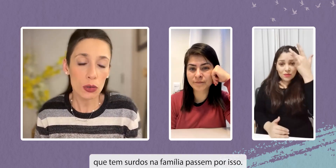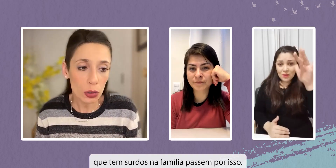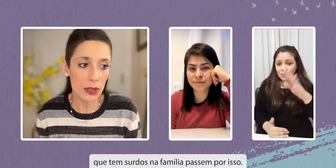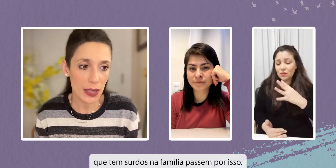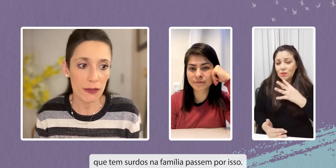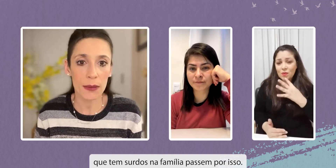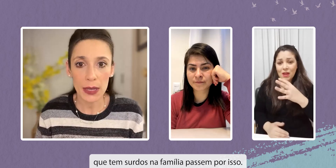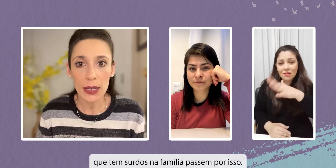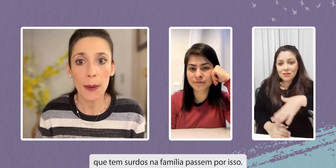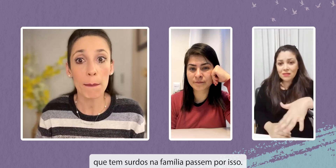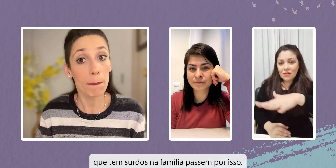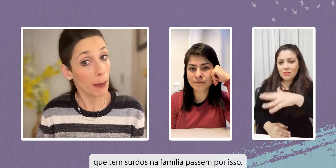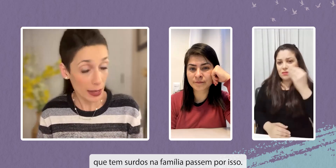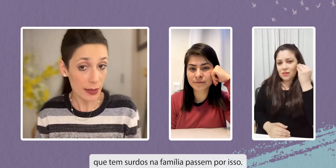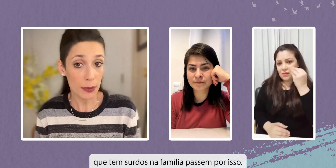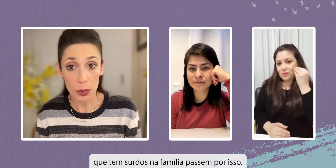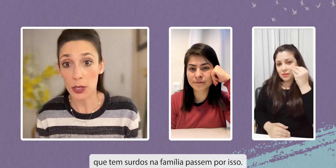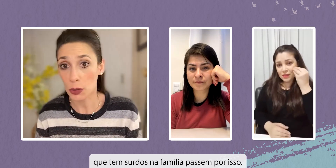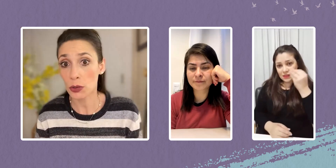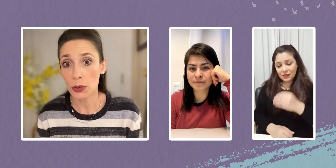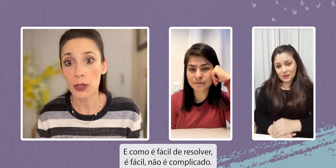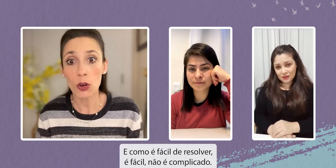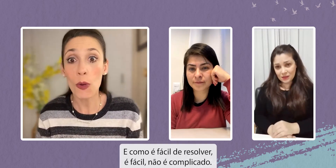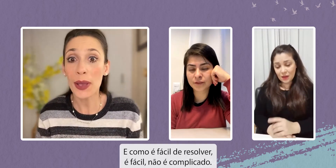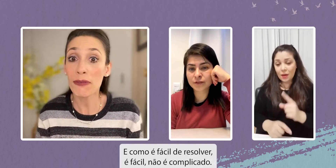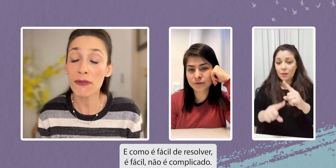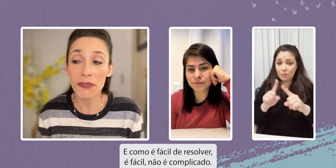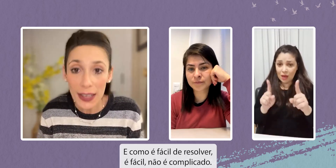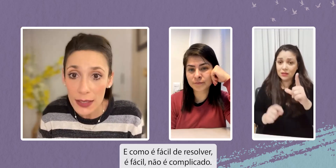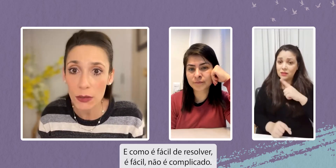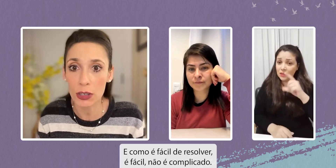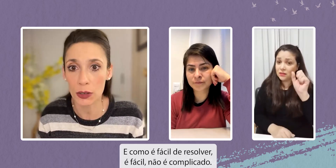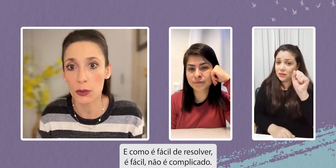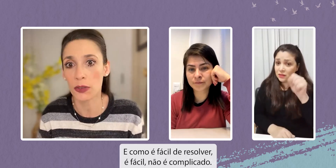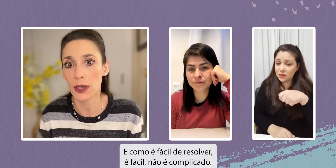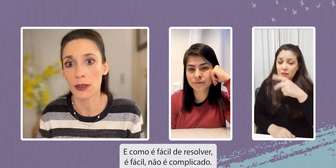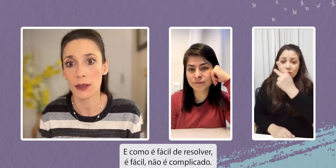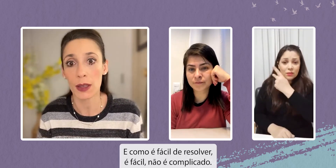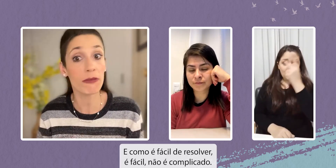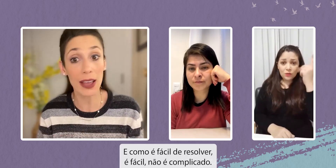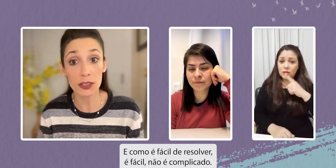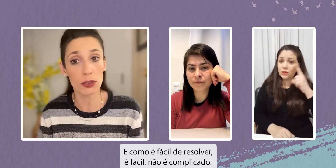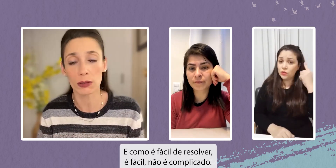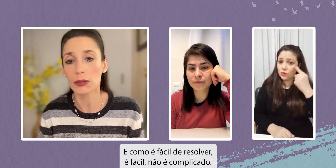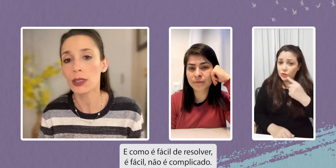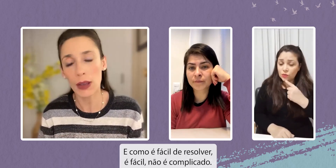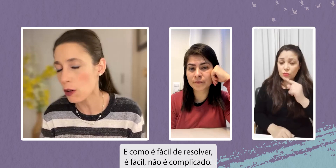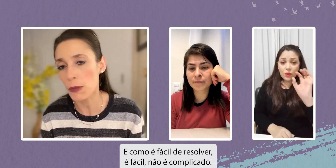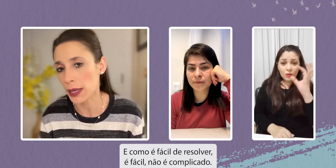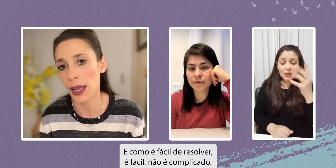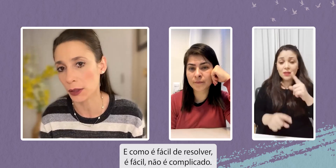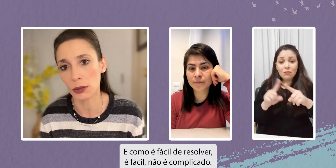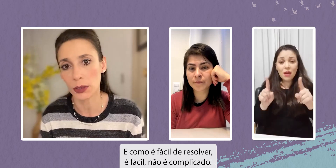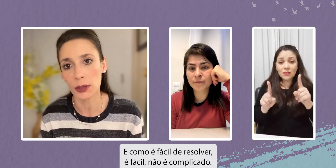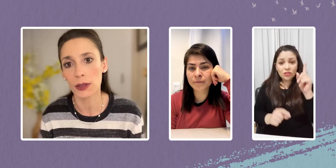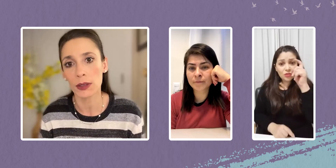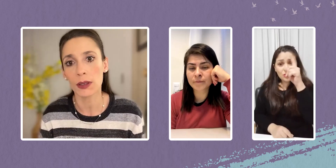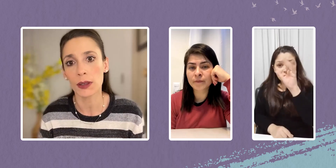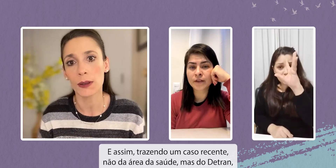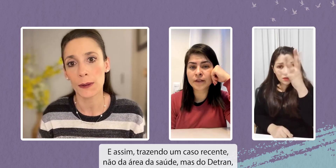surdos na família passem por isso. E como é fácil de resolver. É fácil, não é